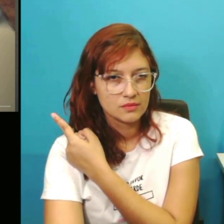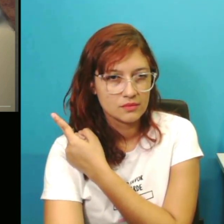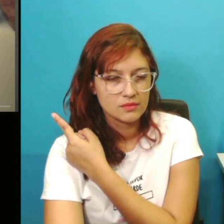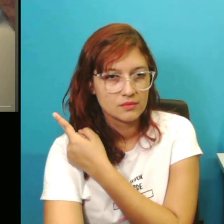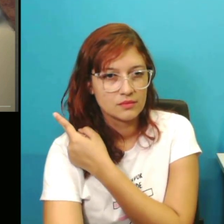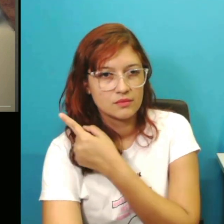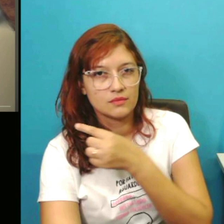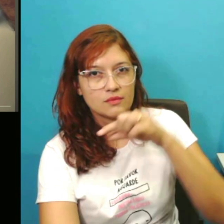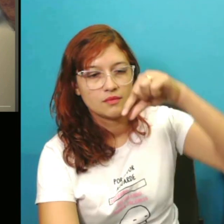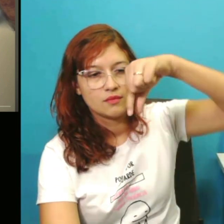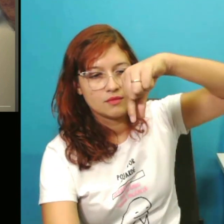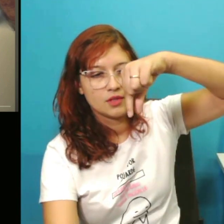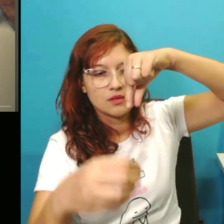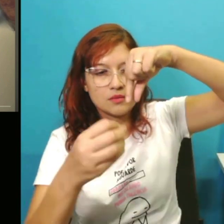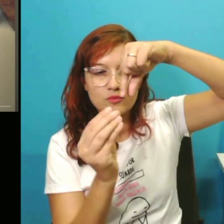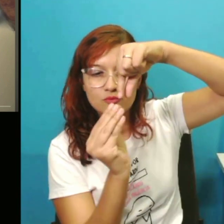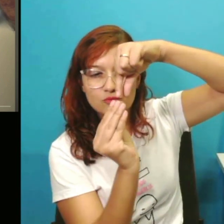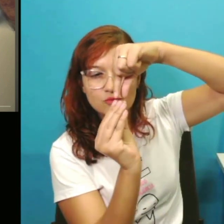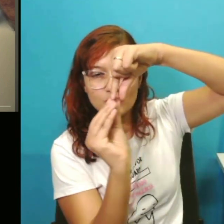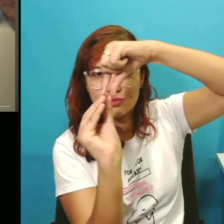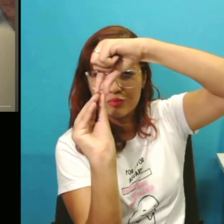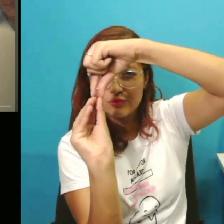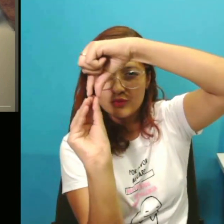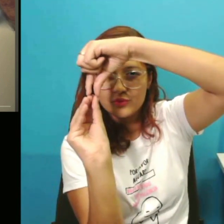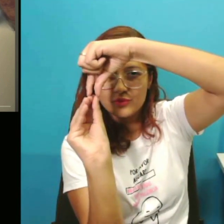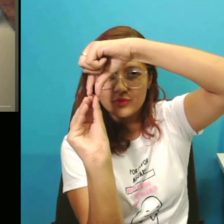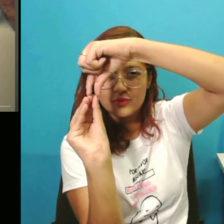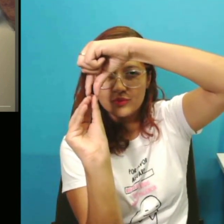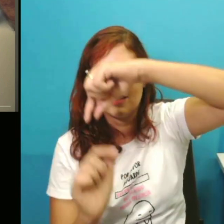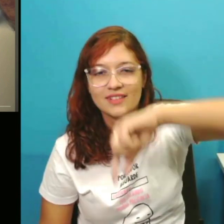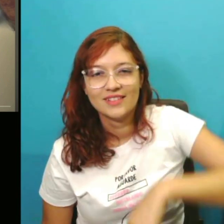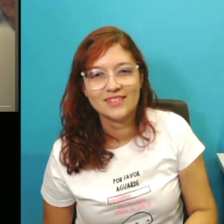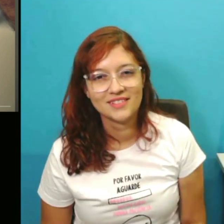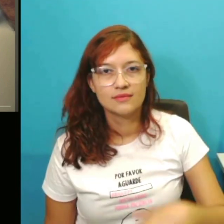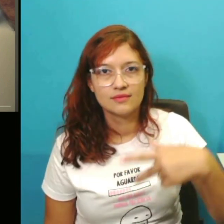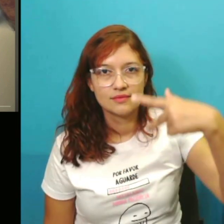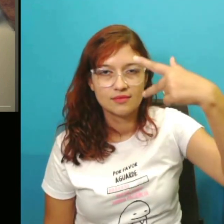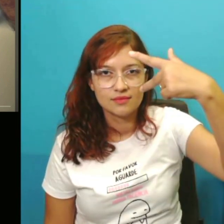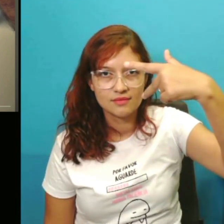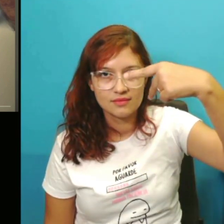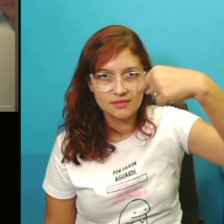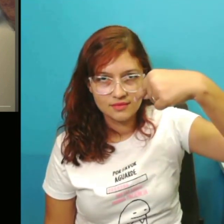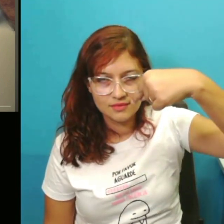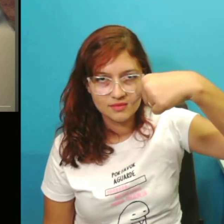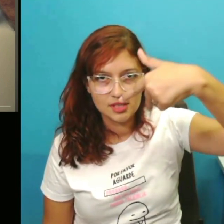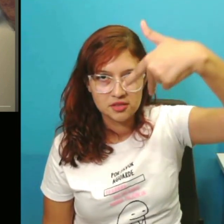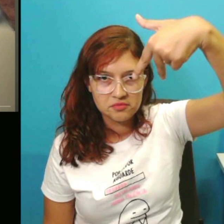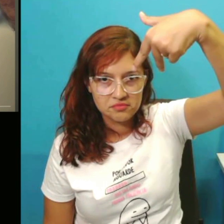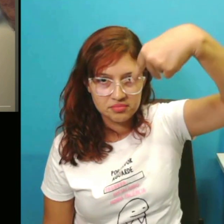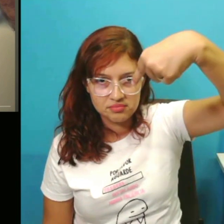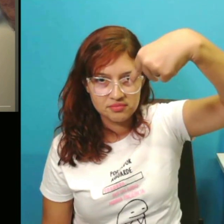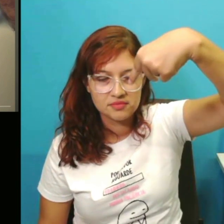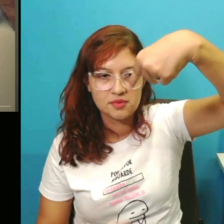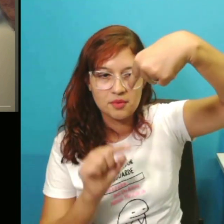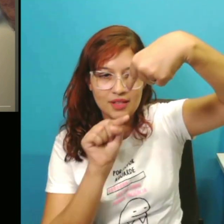Aqui, ó. A gotinha tem que ficar dessa forma, presa na